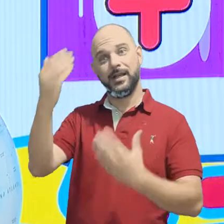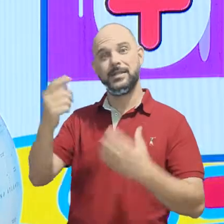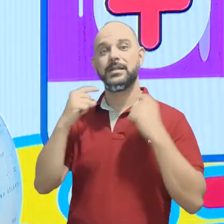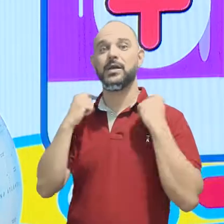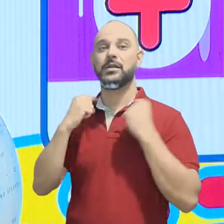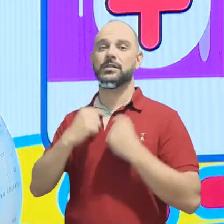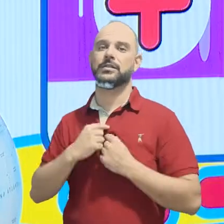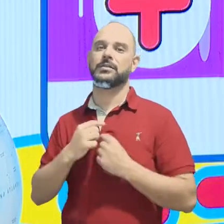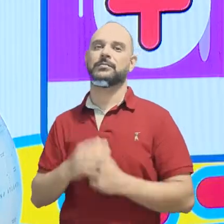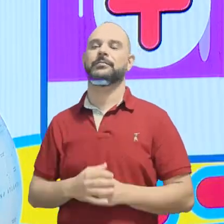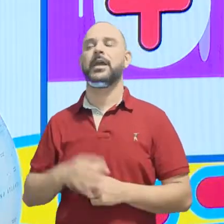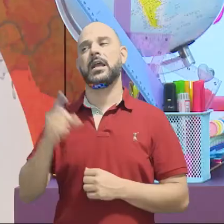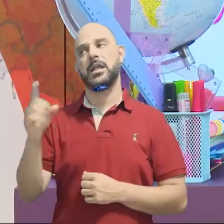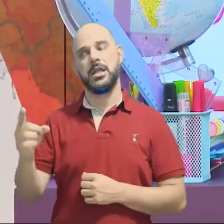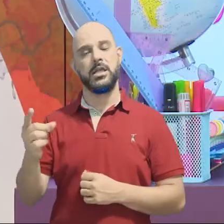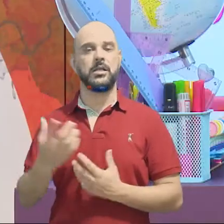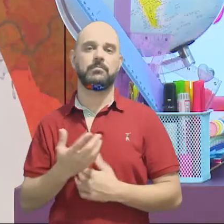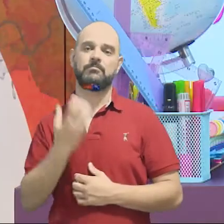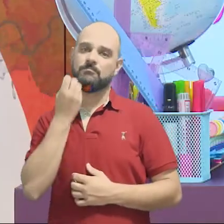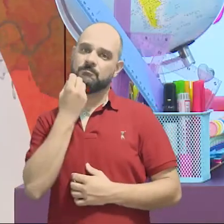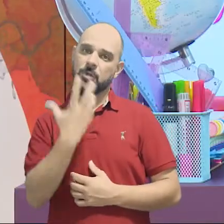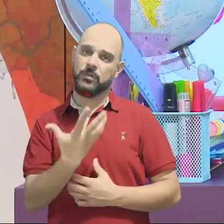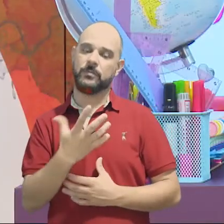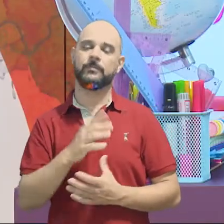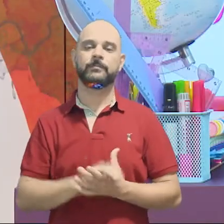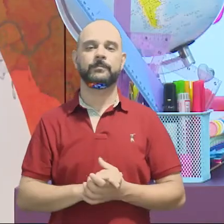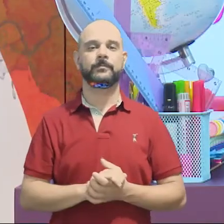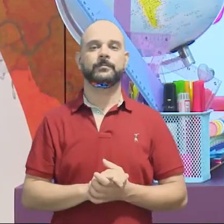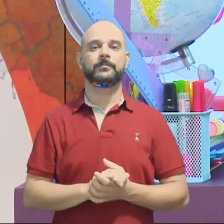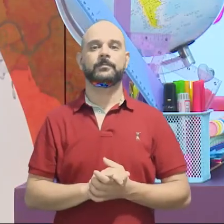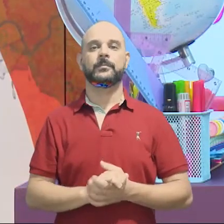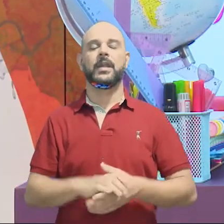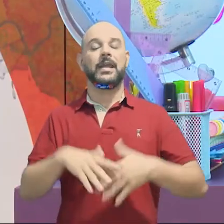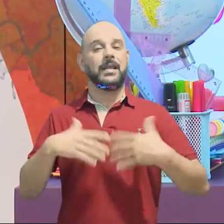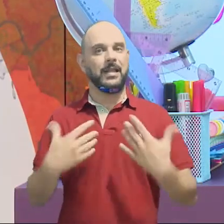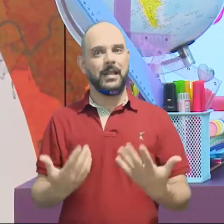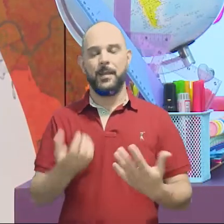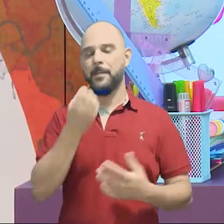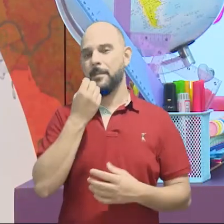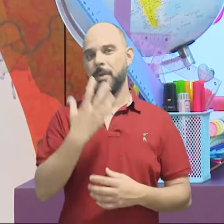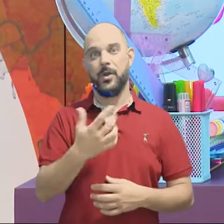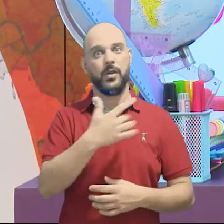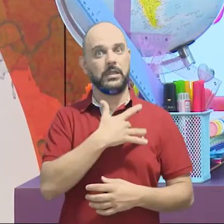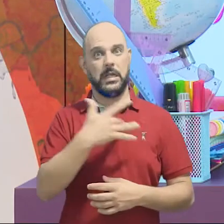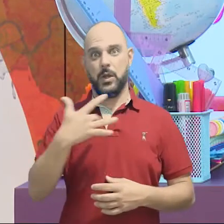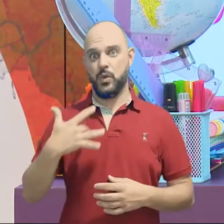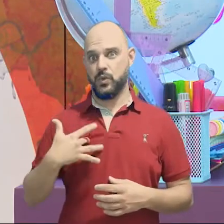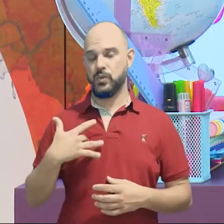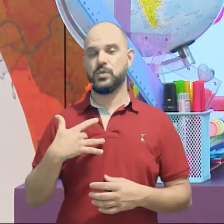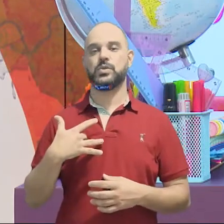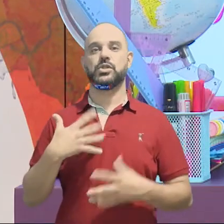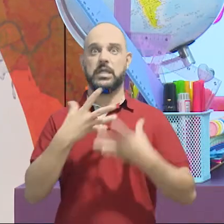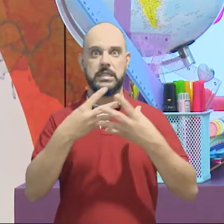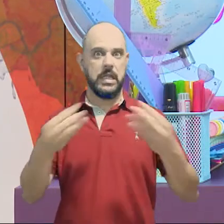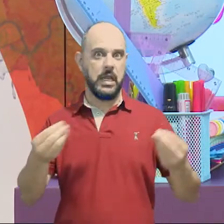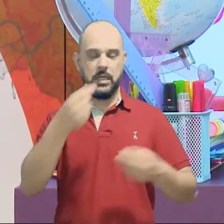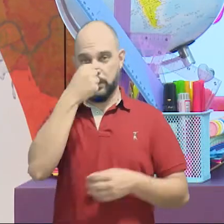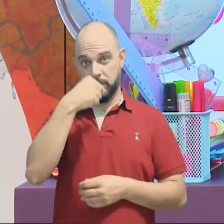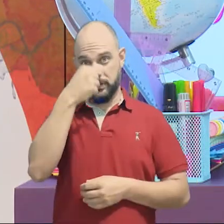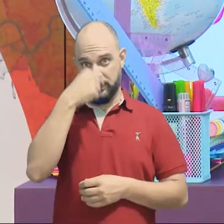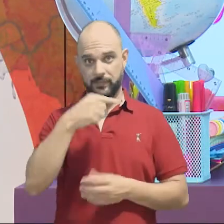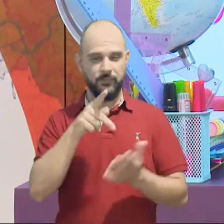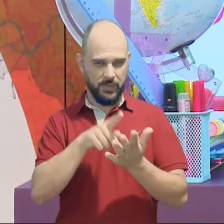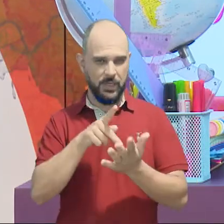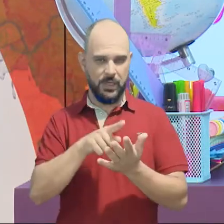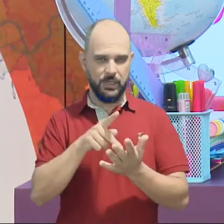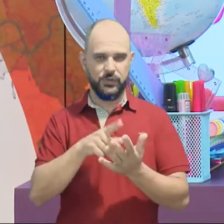presente. Foi tão atencioso, né? Gente, e é tão bom quando a gente se recupera de um resfriado, não é mesmo?